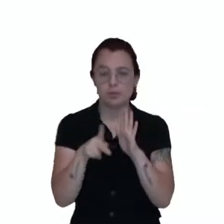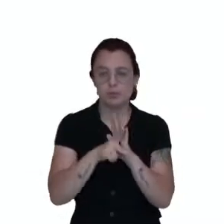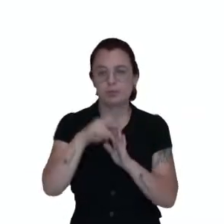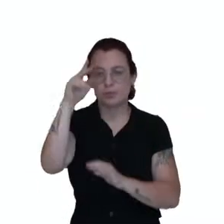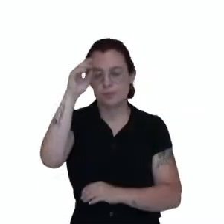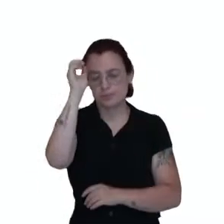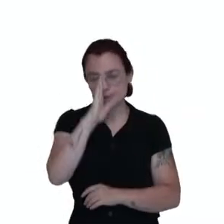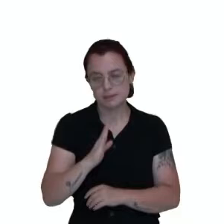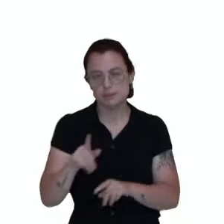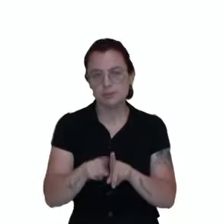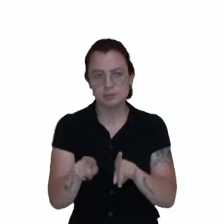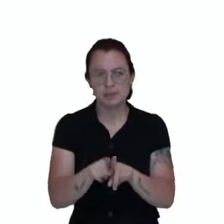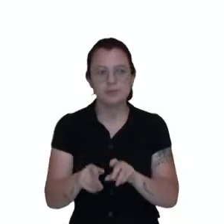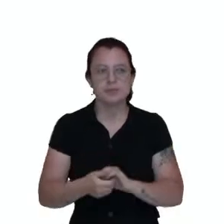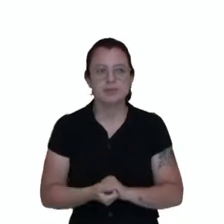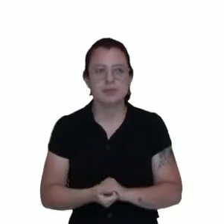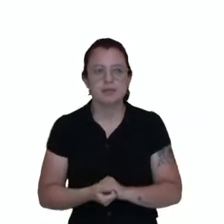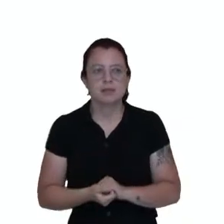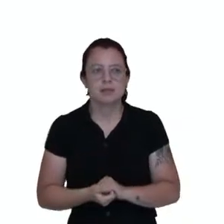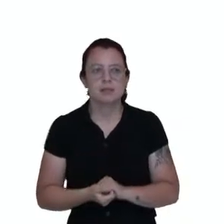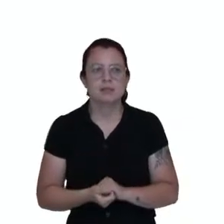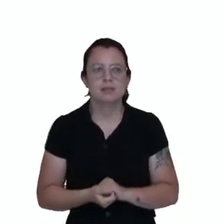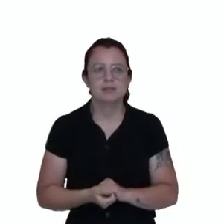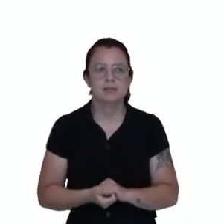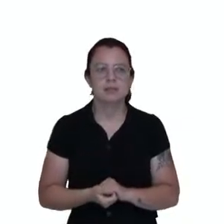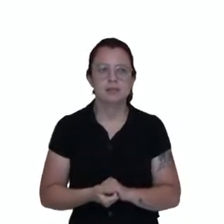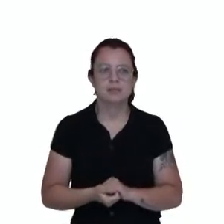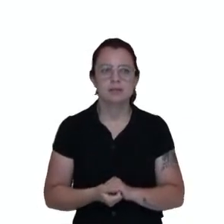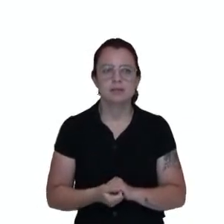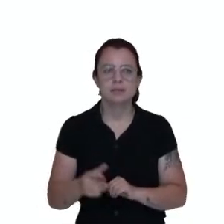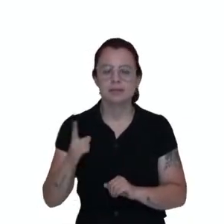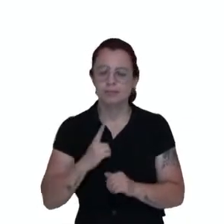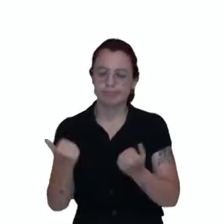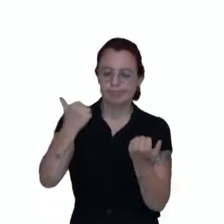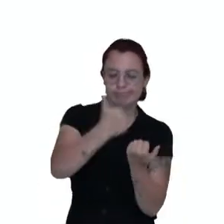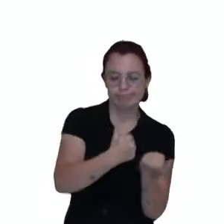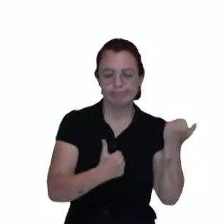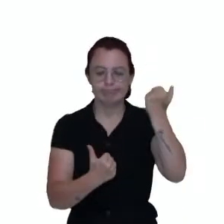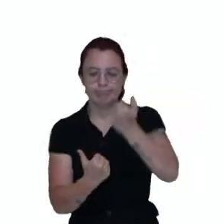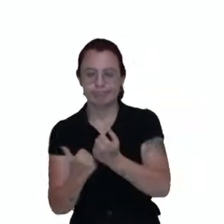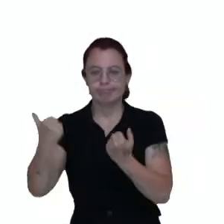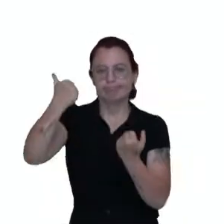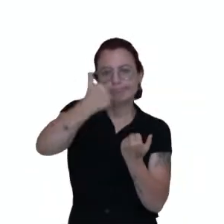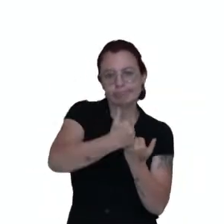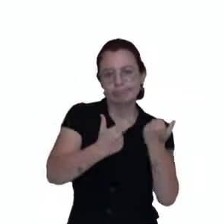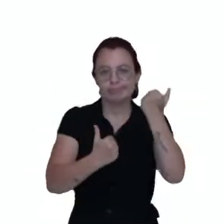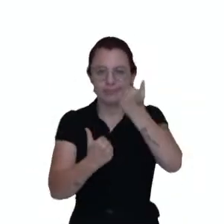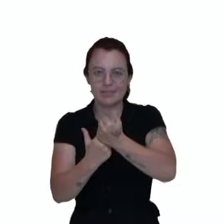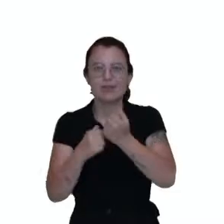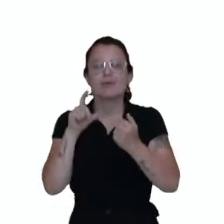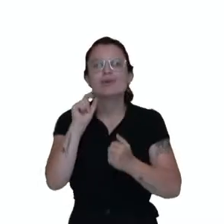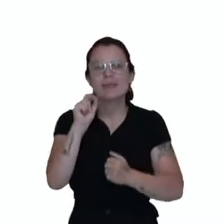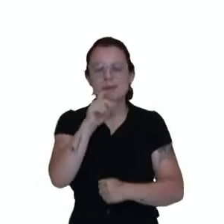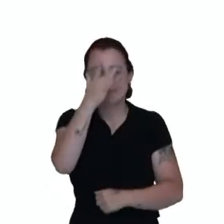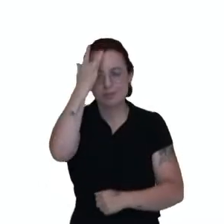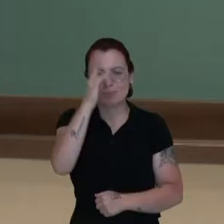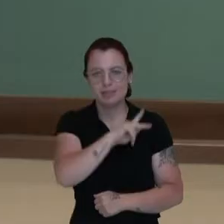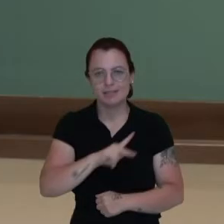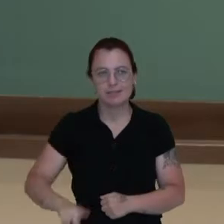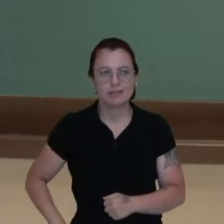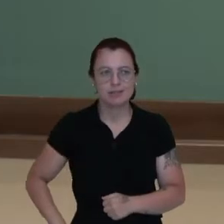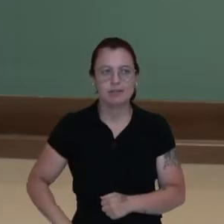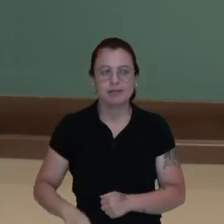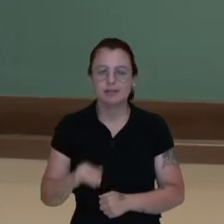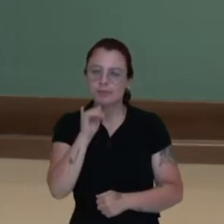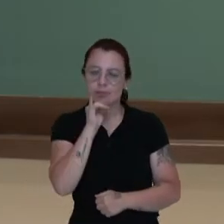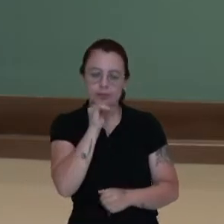eles revezavam a indicação de candidatos à presidência. Ou seja, ora era a região